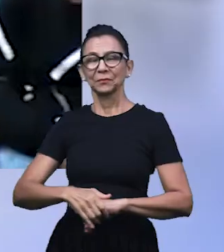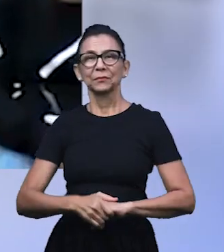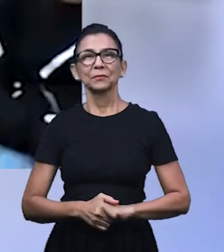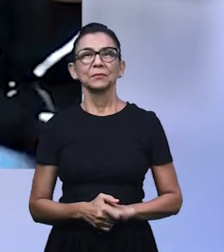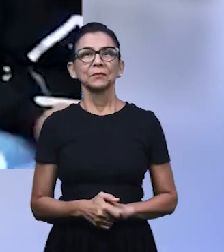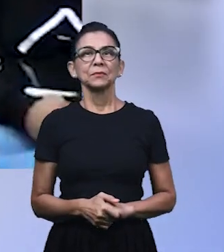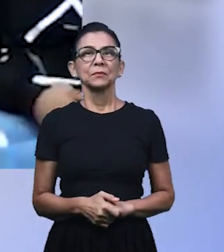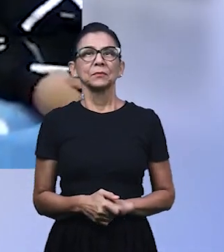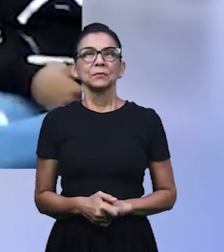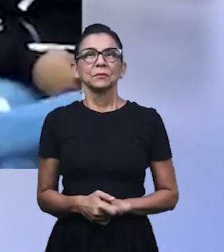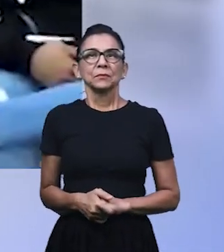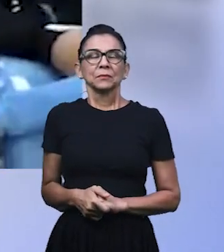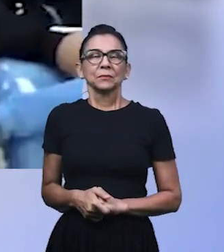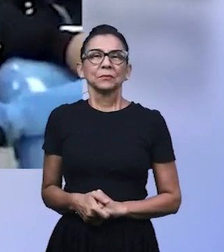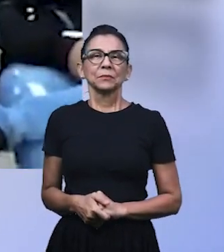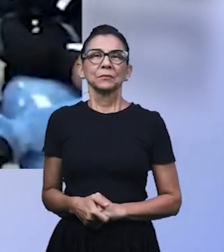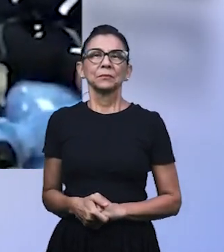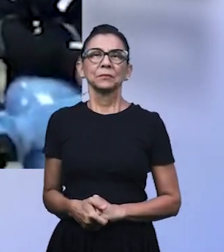assistir.